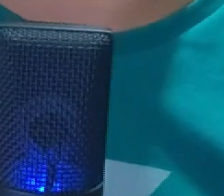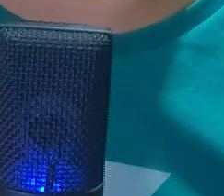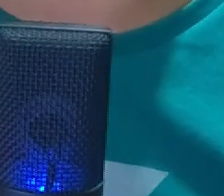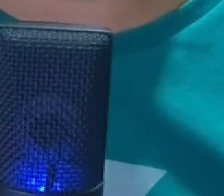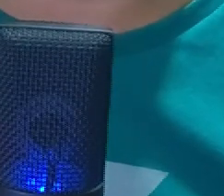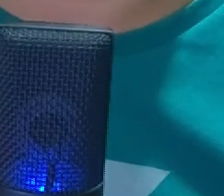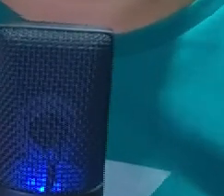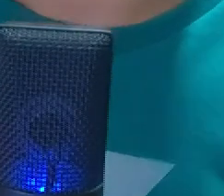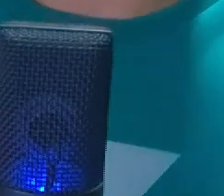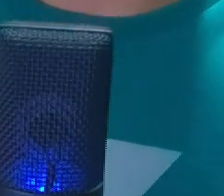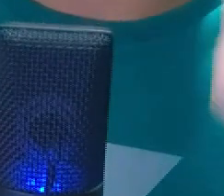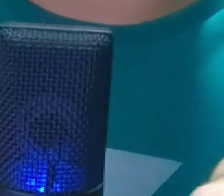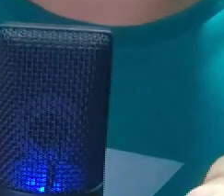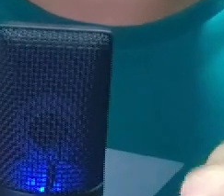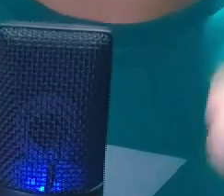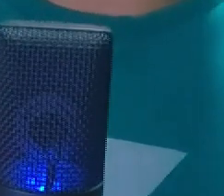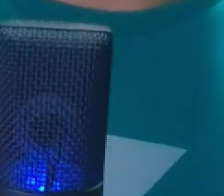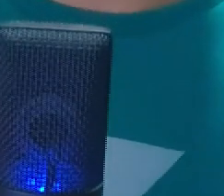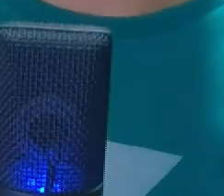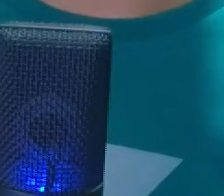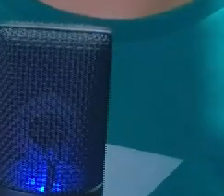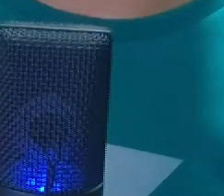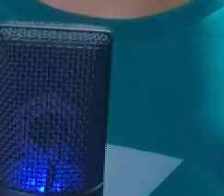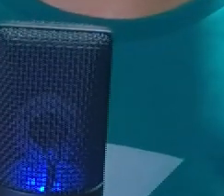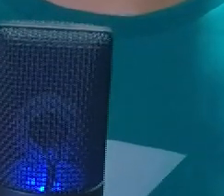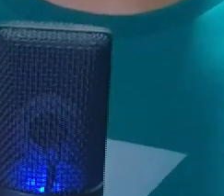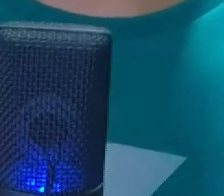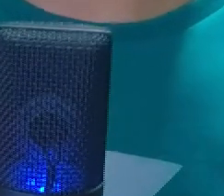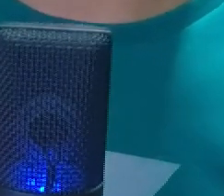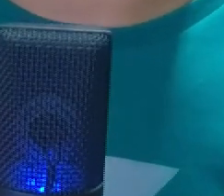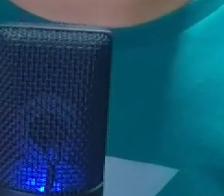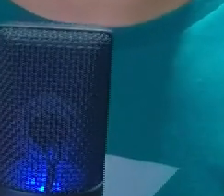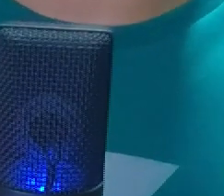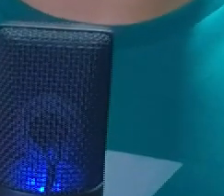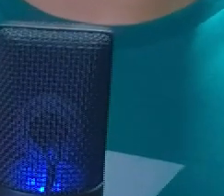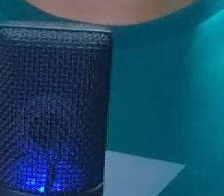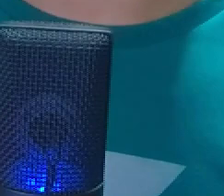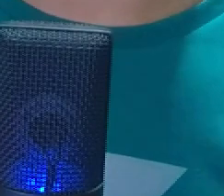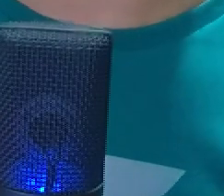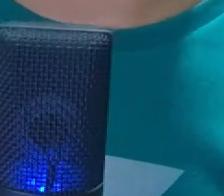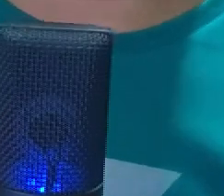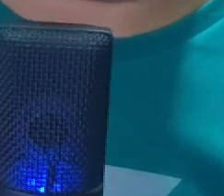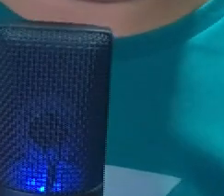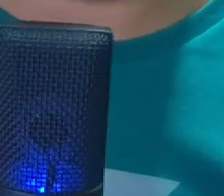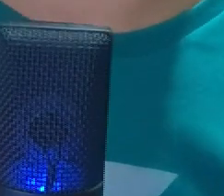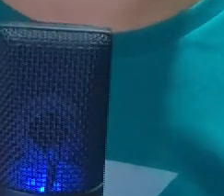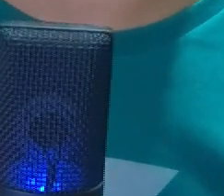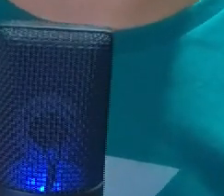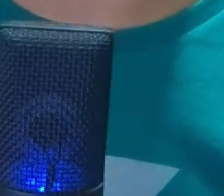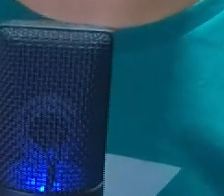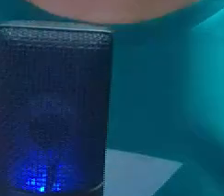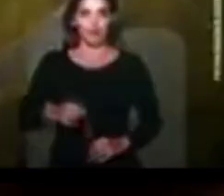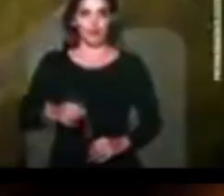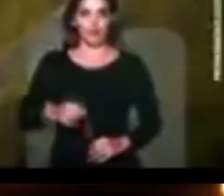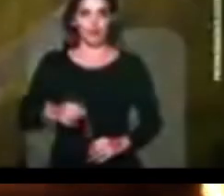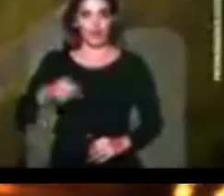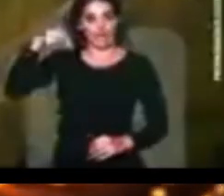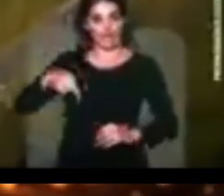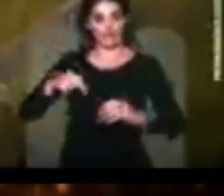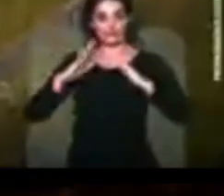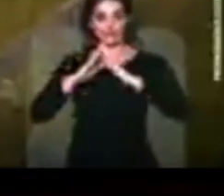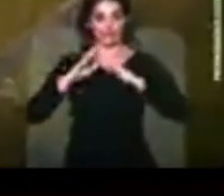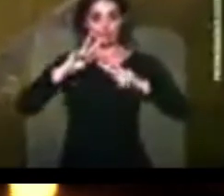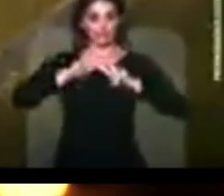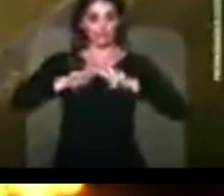você participa, tá certo? Vejam só que propaganda sensacional feita pela campanha do presidente Bolsonaro. Esse